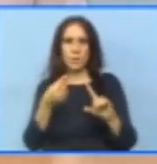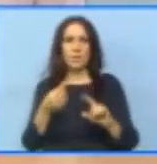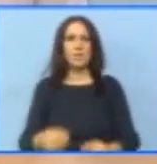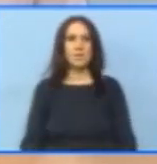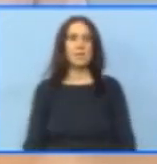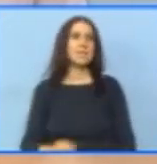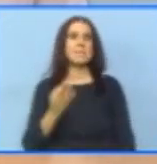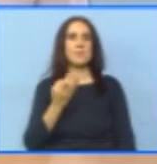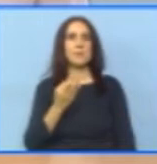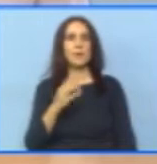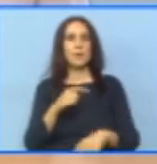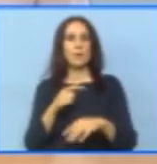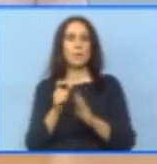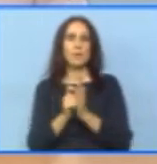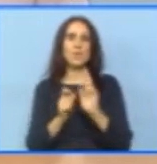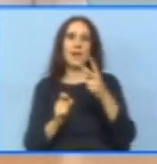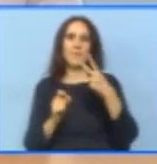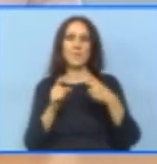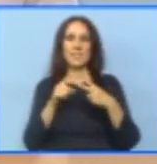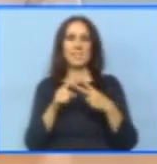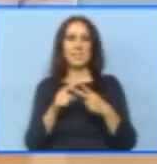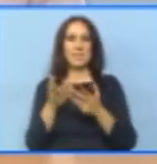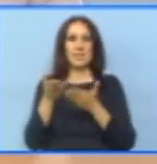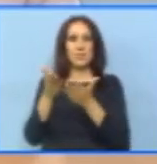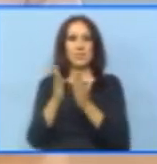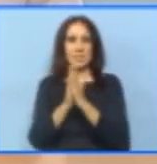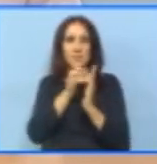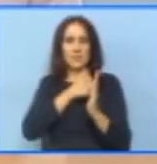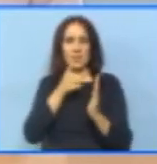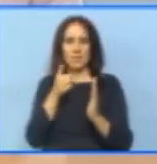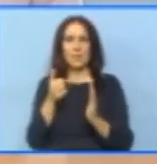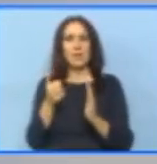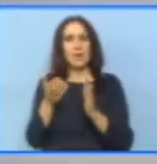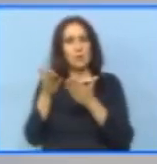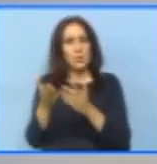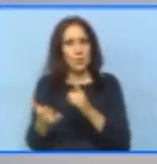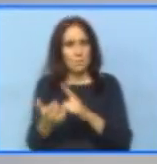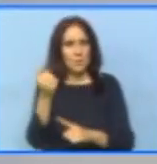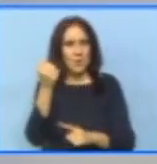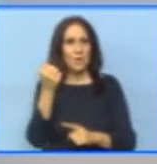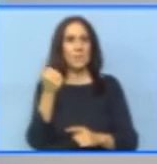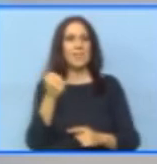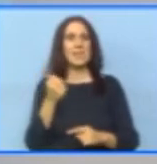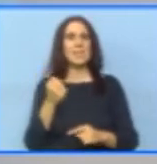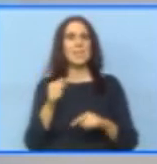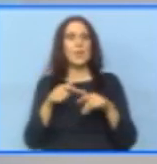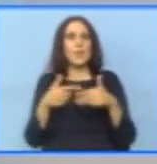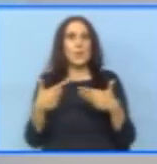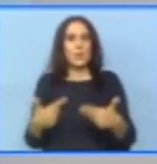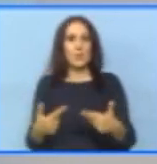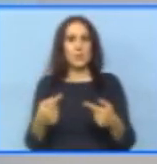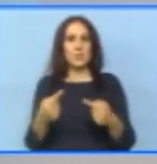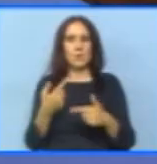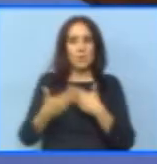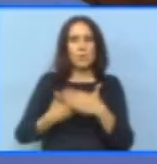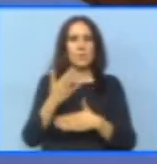dois pontos que nós temos, que a ajuda à Igreja que Sofre ajudou a que se concretizassem. E hoje continuamos a